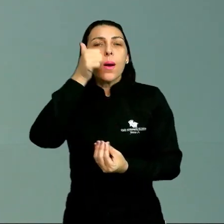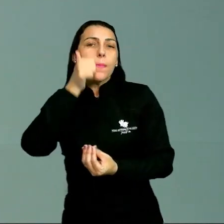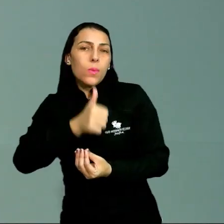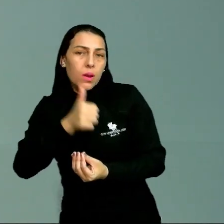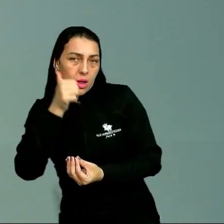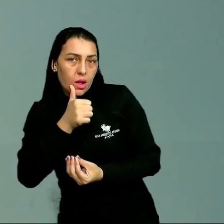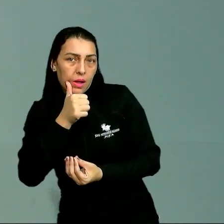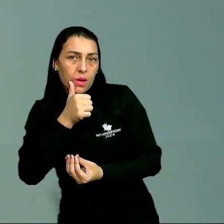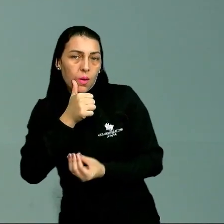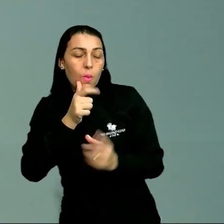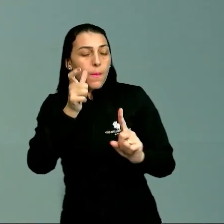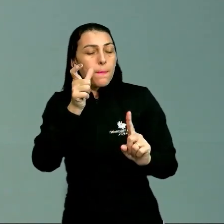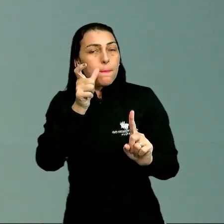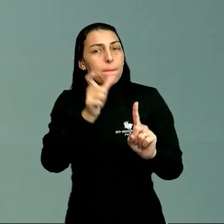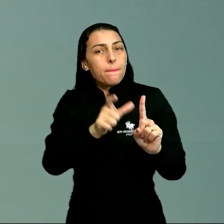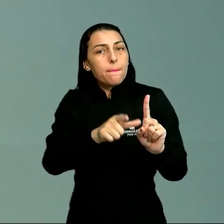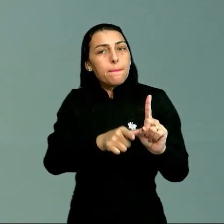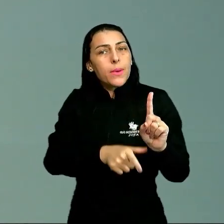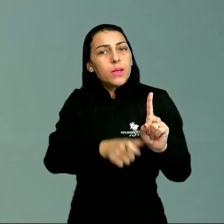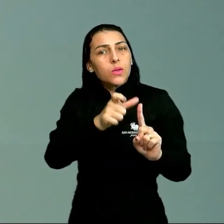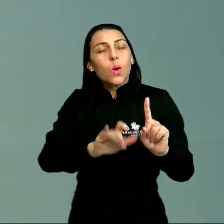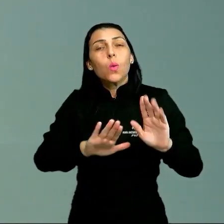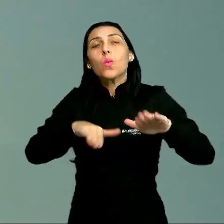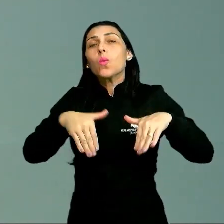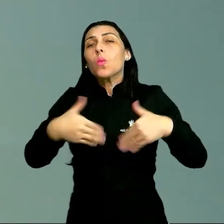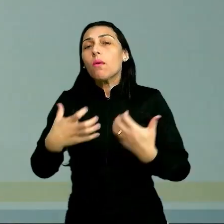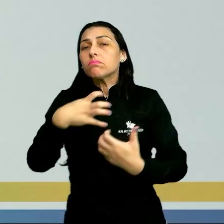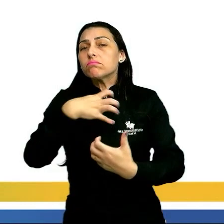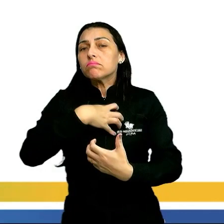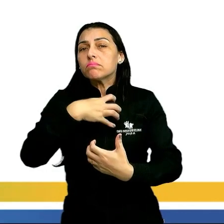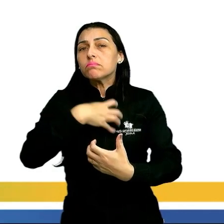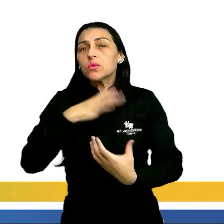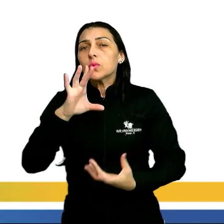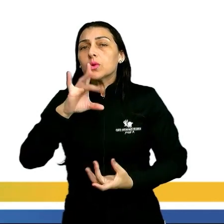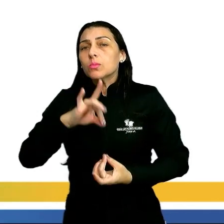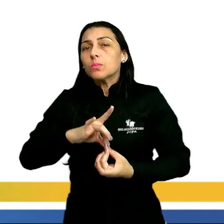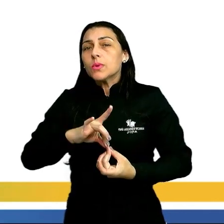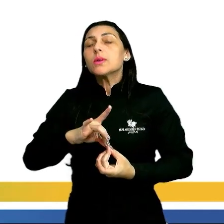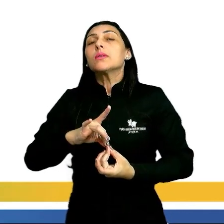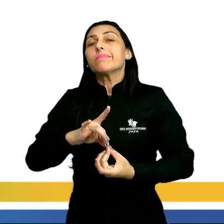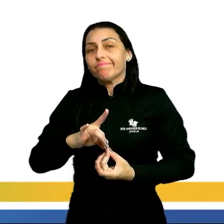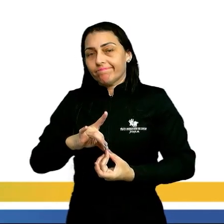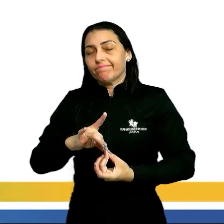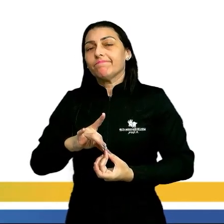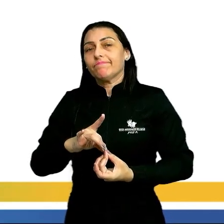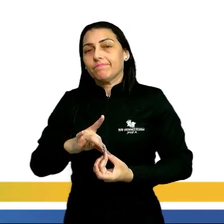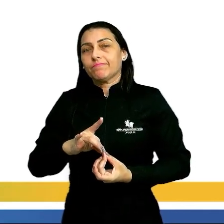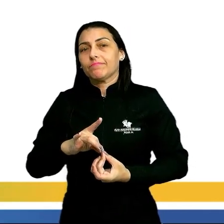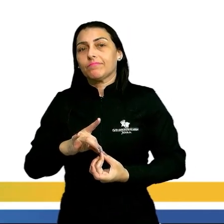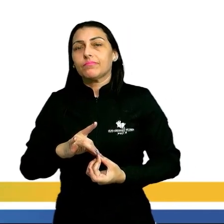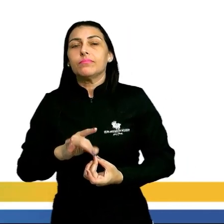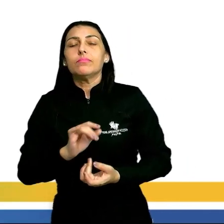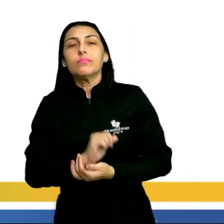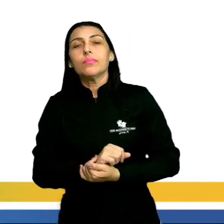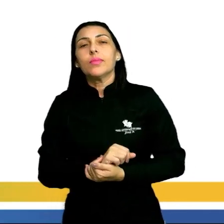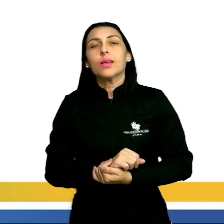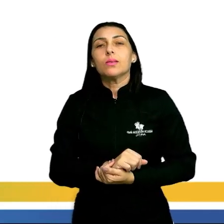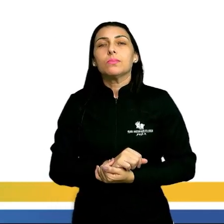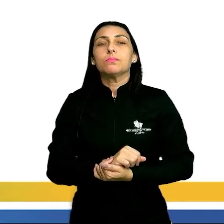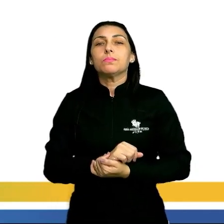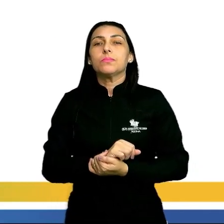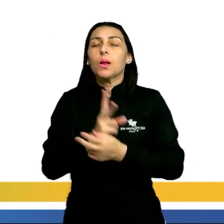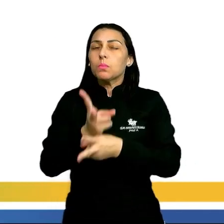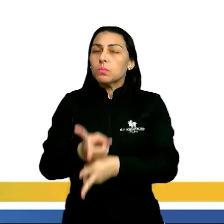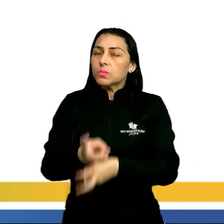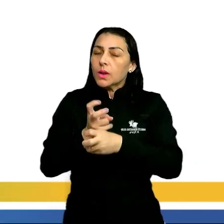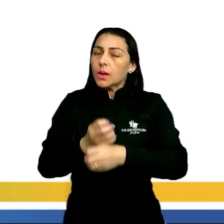lírico feminino? Qual o estado de espírito desse eu lírico? Então, o empenho do eu lírico pelo